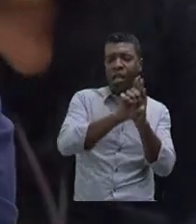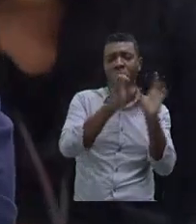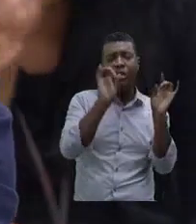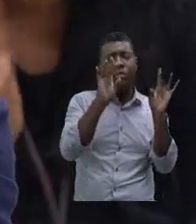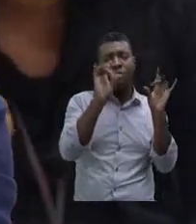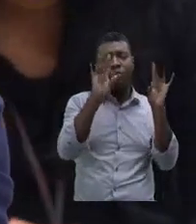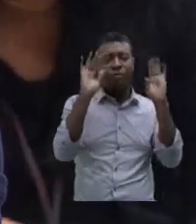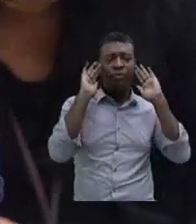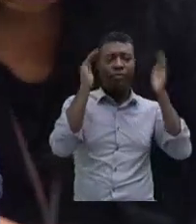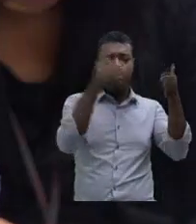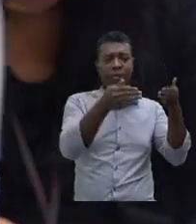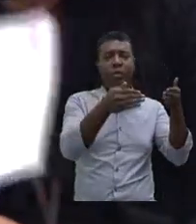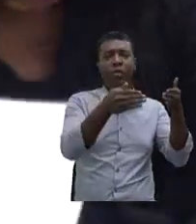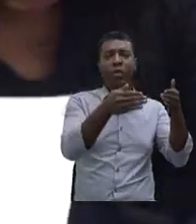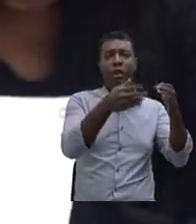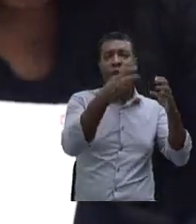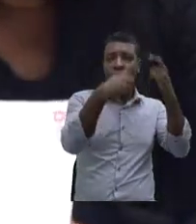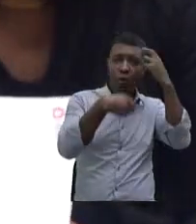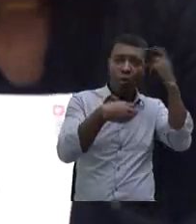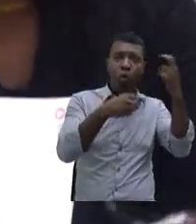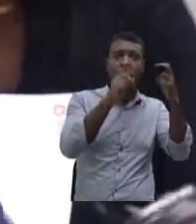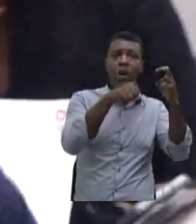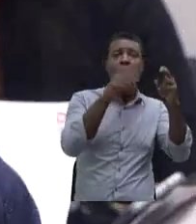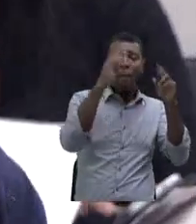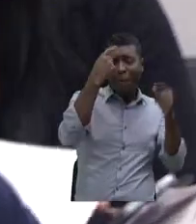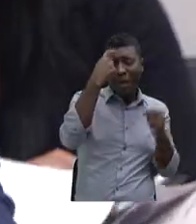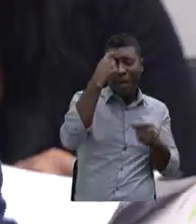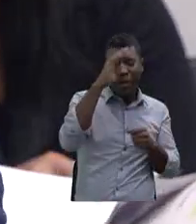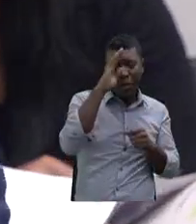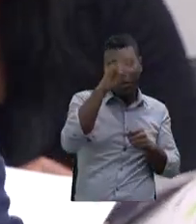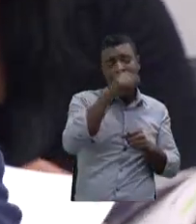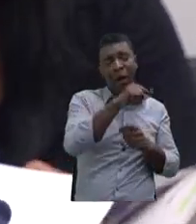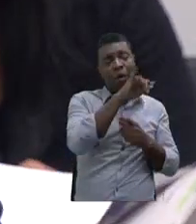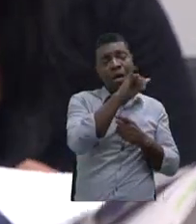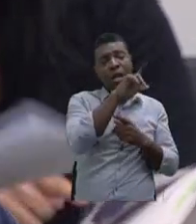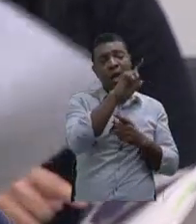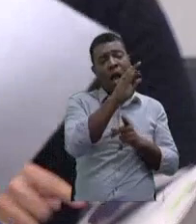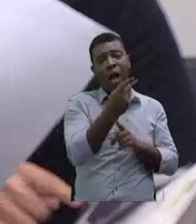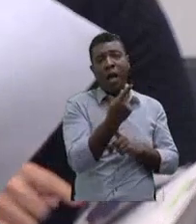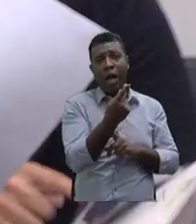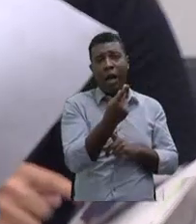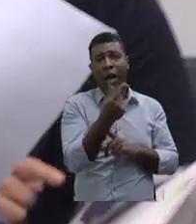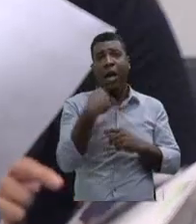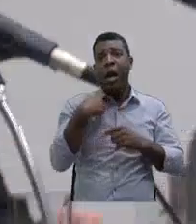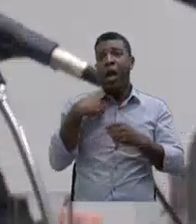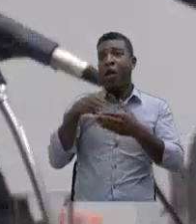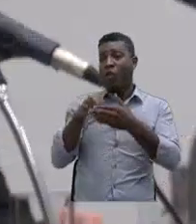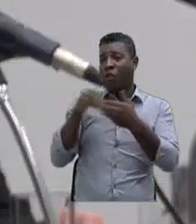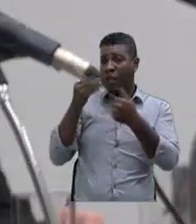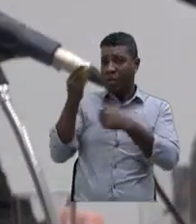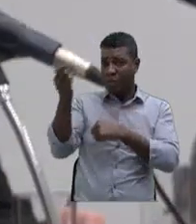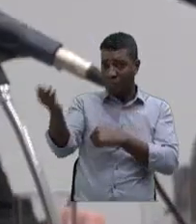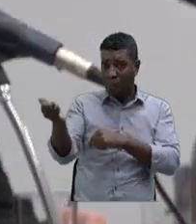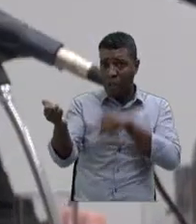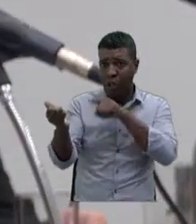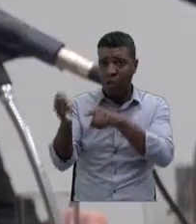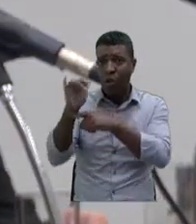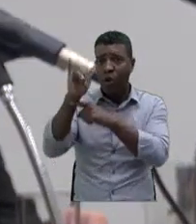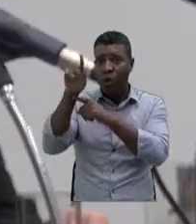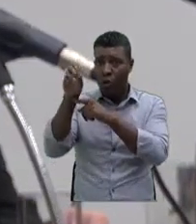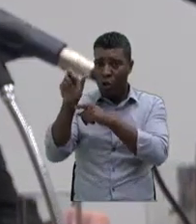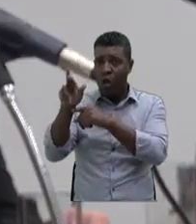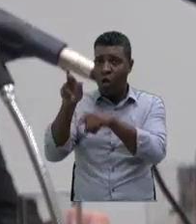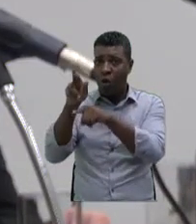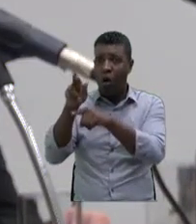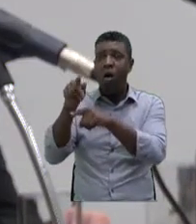do Jequitinhonha, pensando no IDH. Então, estão com a missão, eu fiz esse pedido formalmente para o Conselho